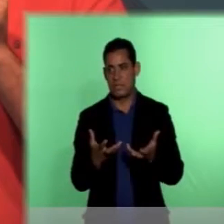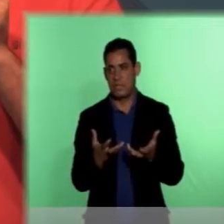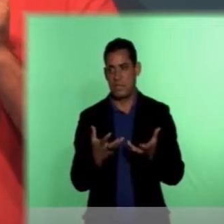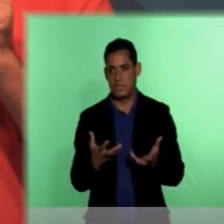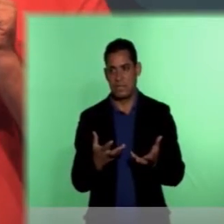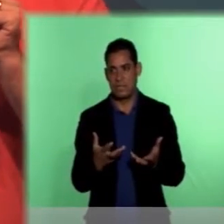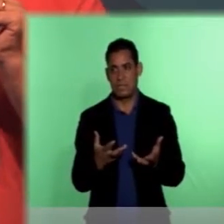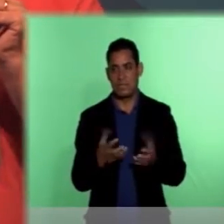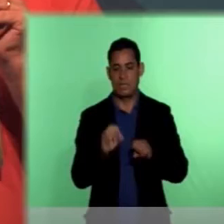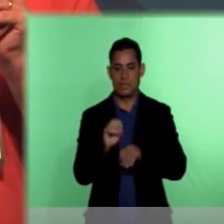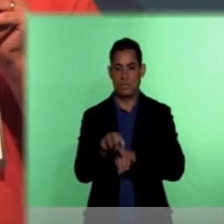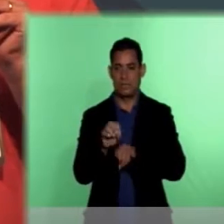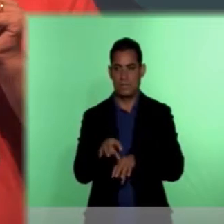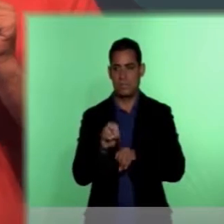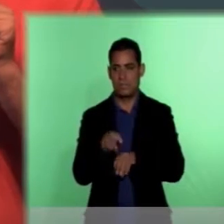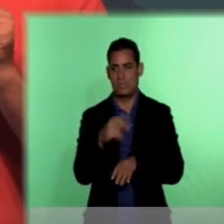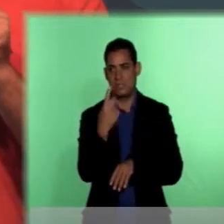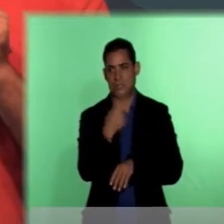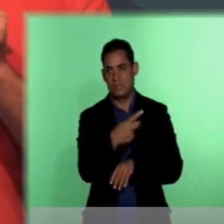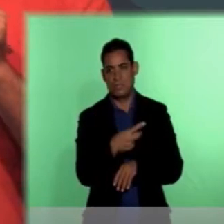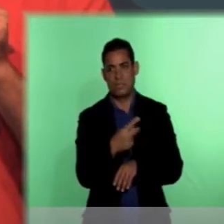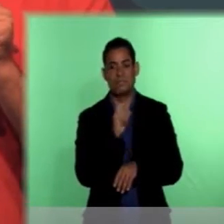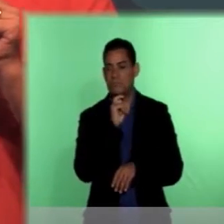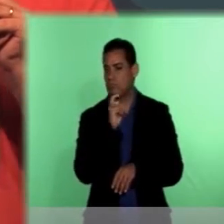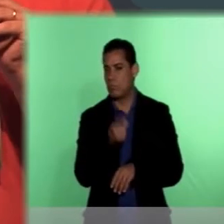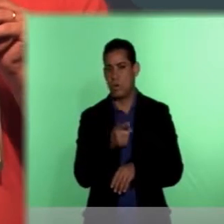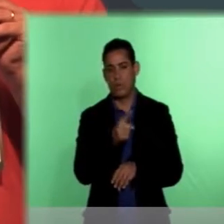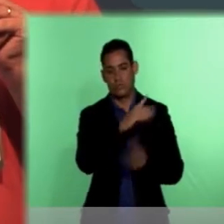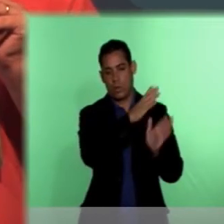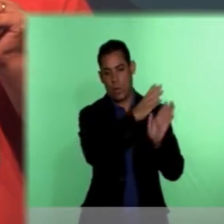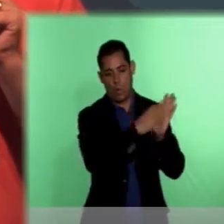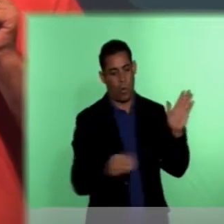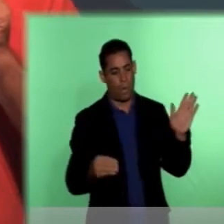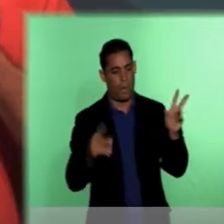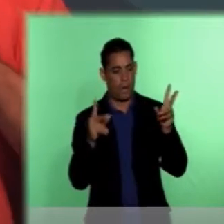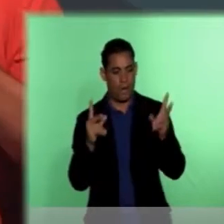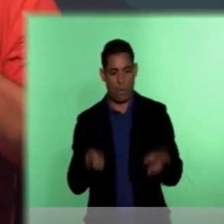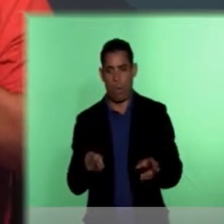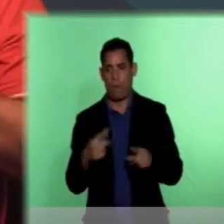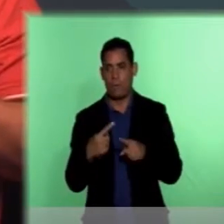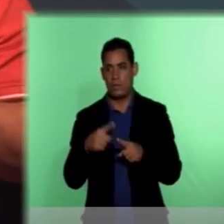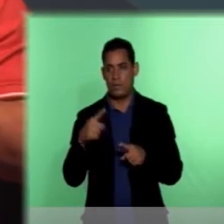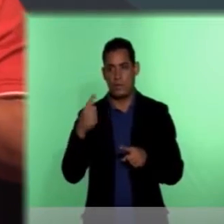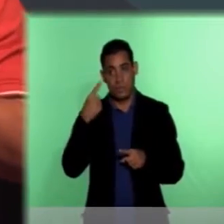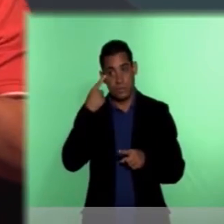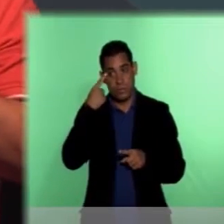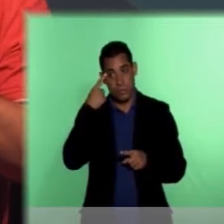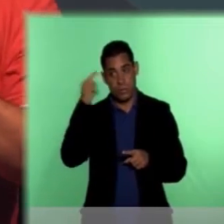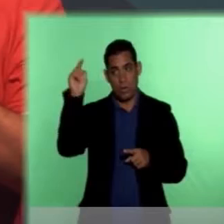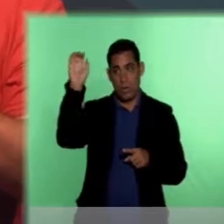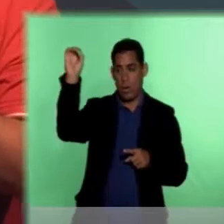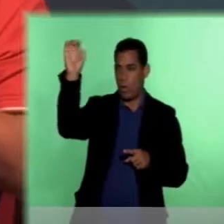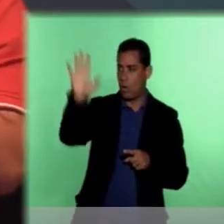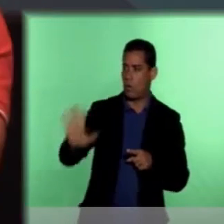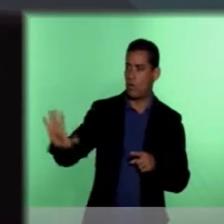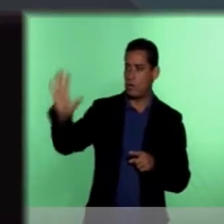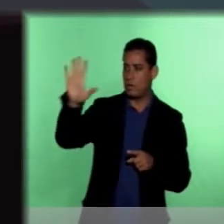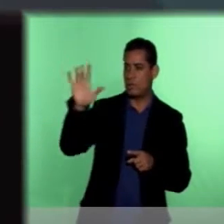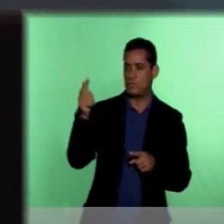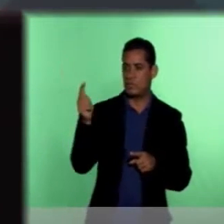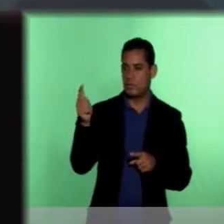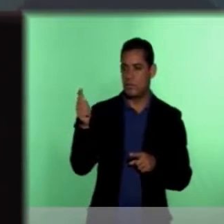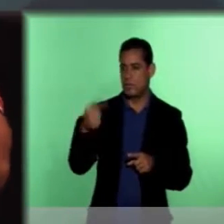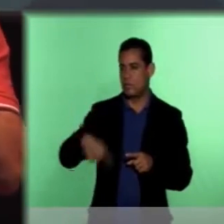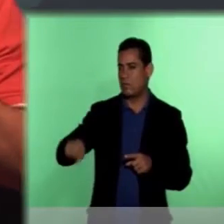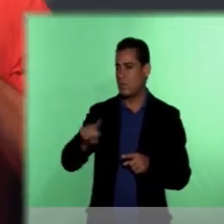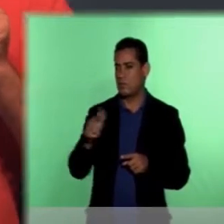sistema de ensino. Não dá para importar. Nós não somos orientais, nós não tivemos a história sul-coreana,